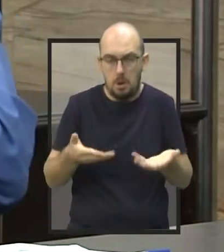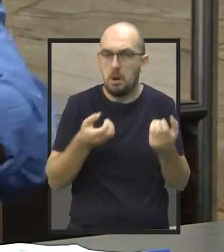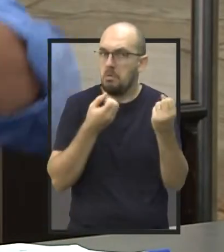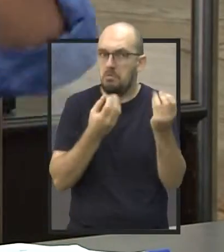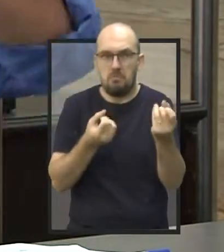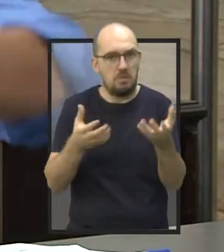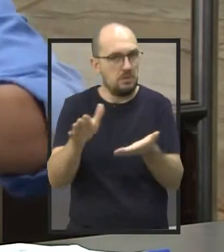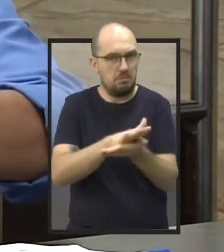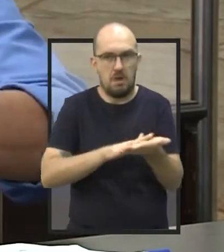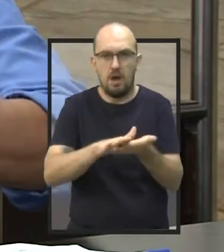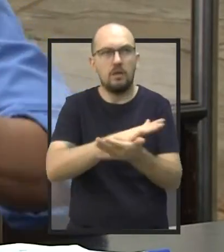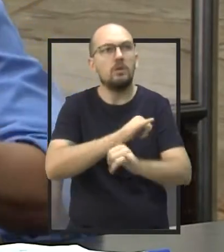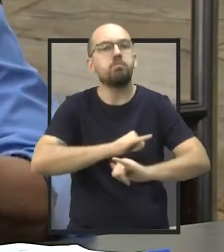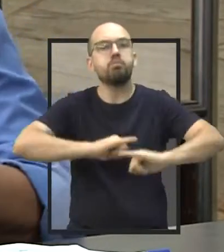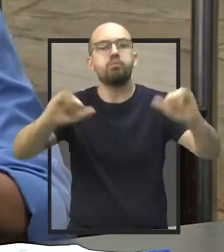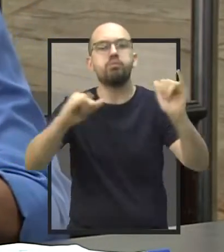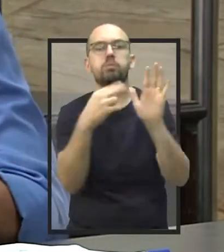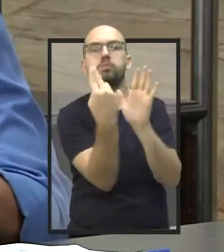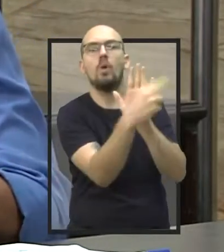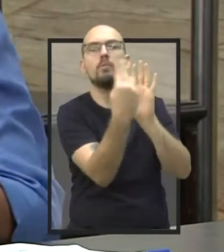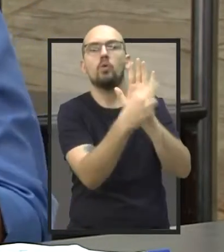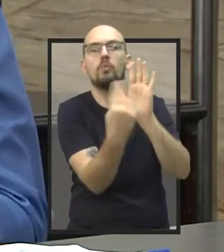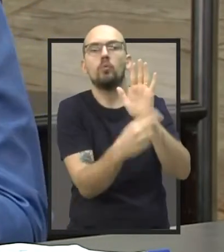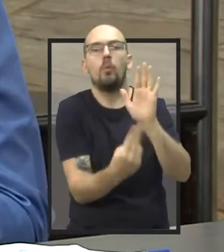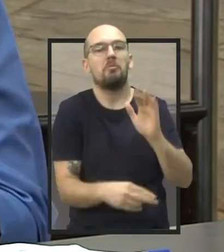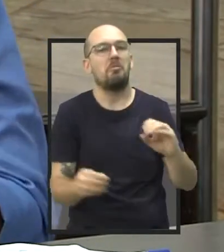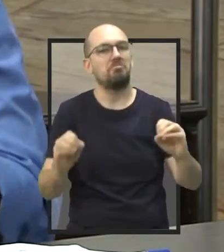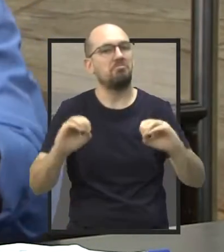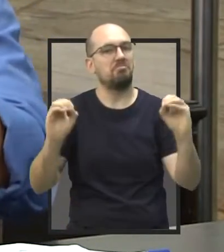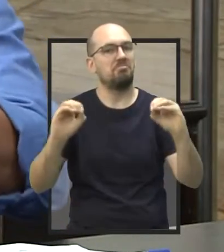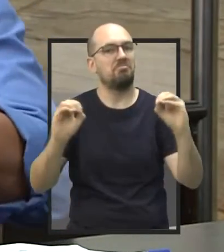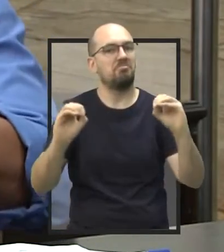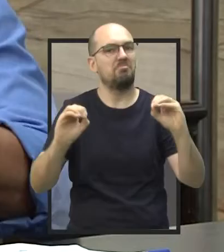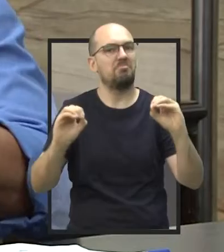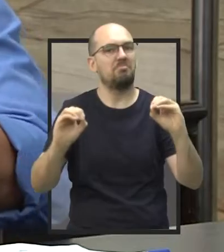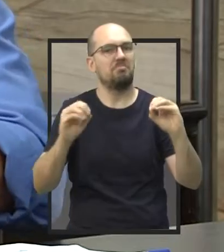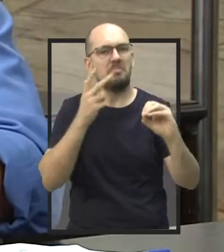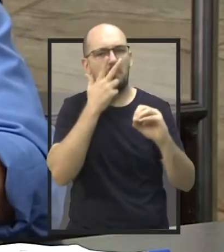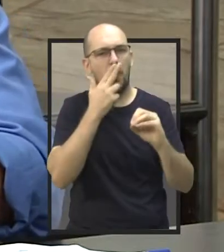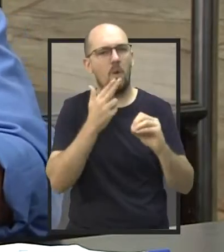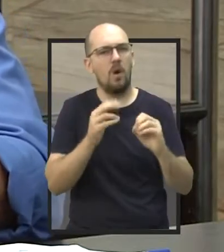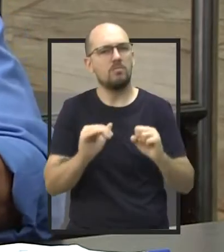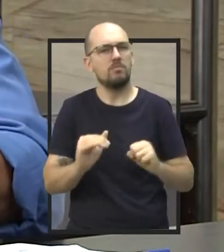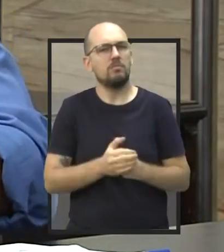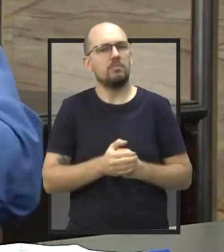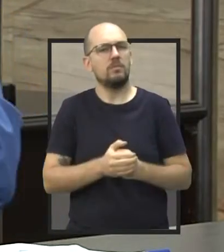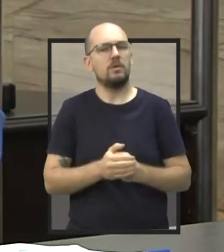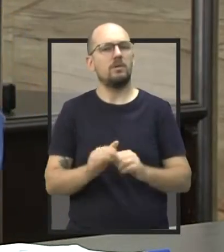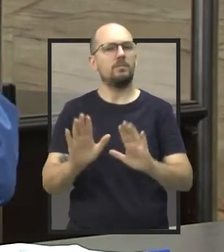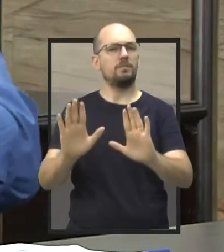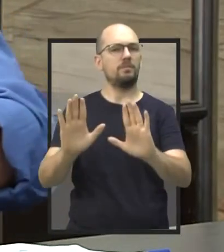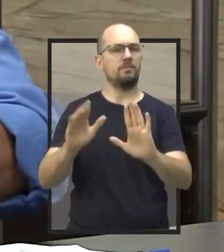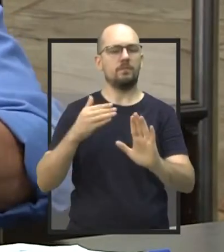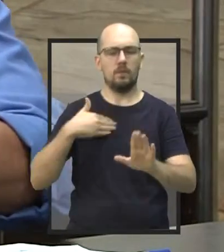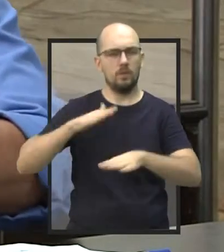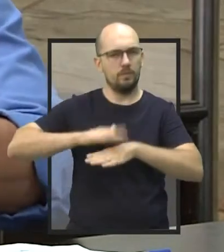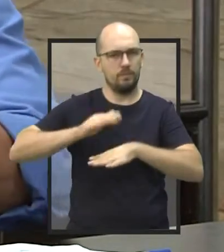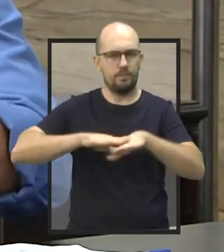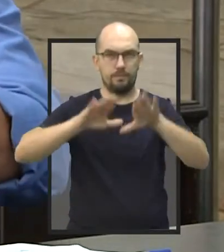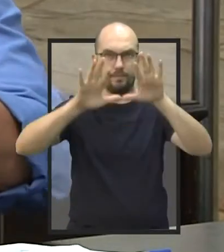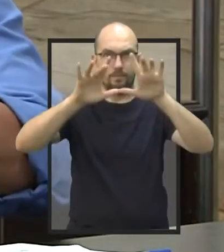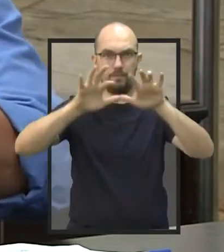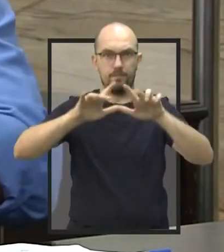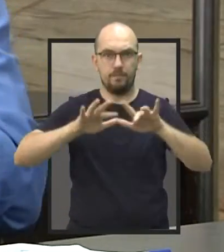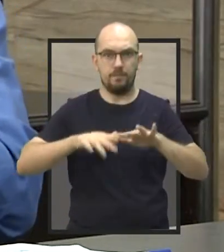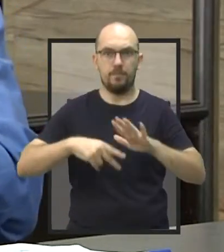de que saiu a listagem dos que foram vacinados. Aí o que eu fiz? Eu resolvi, através da Câmara, propor um projeto de lei